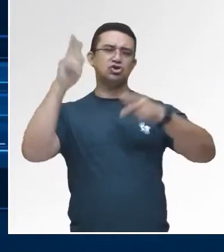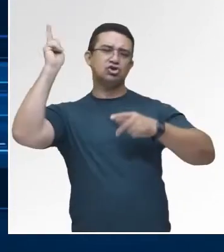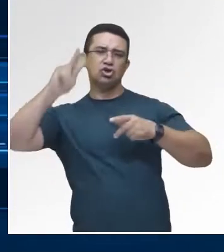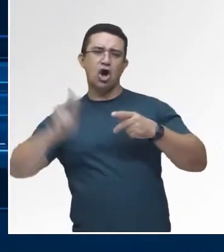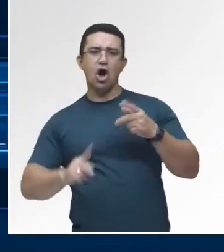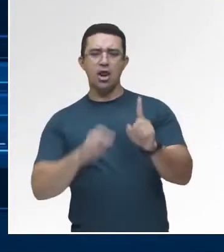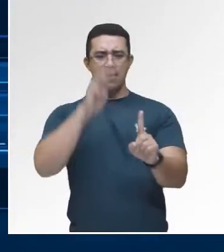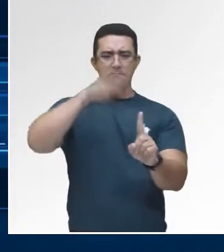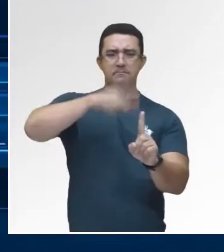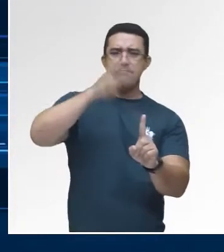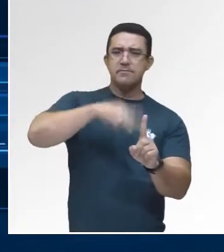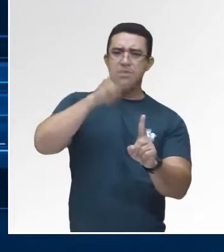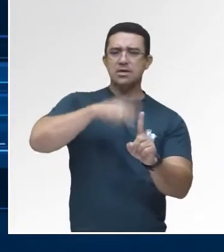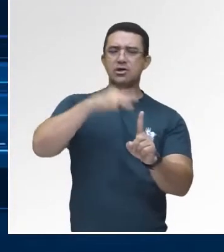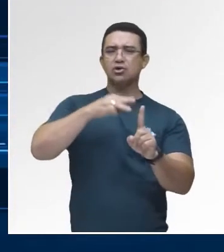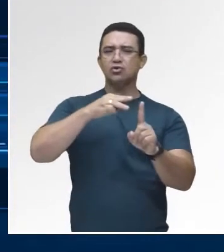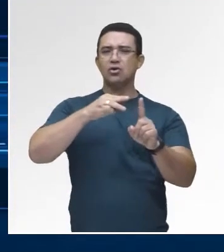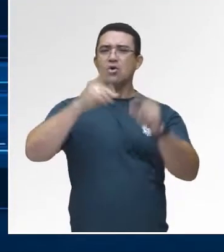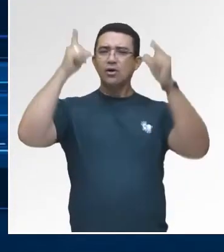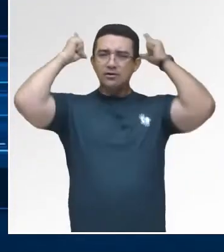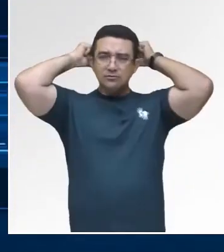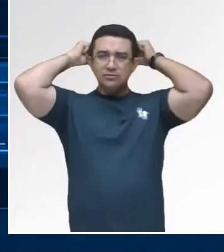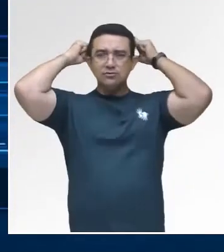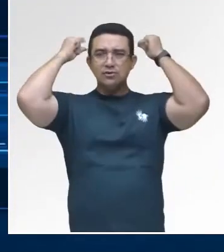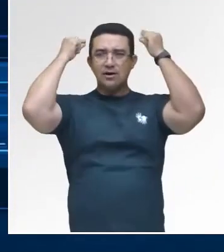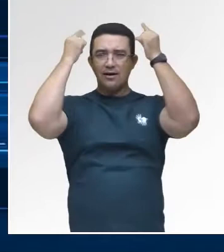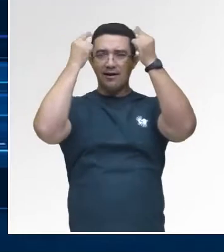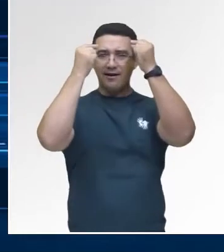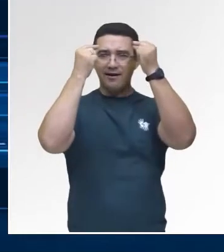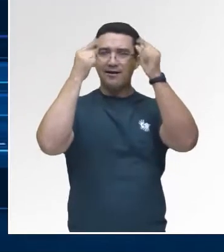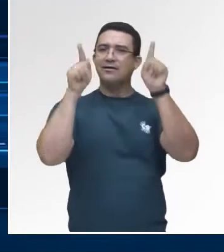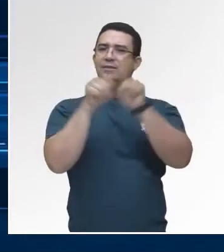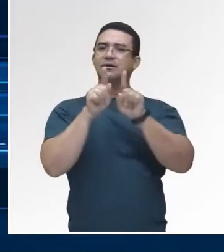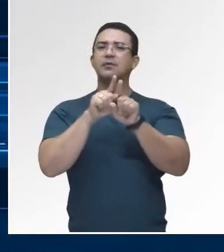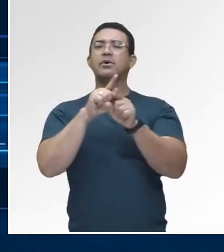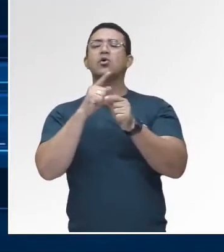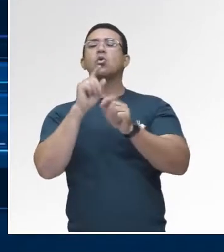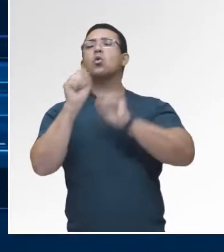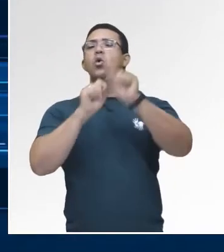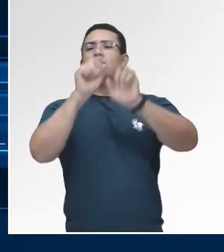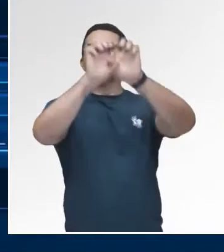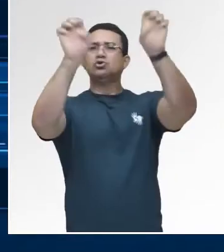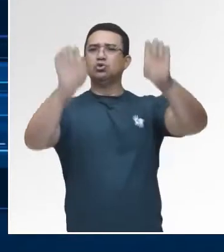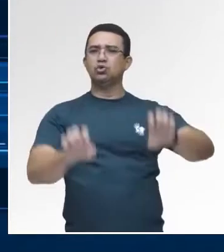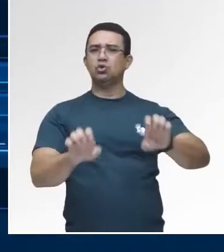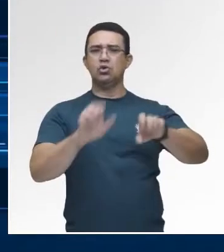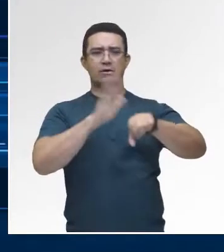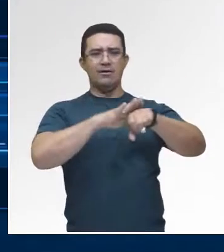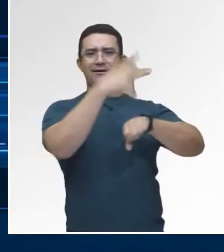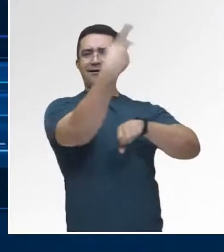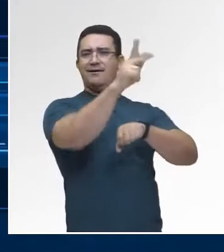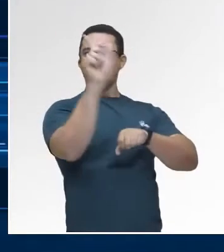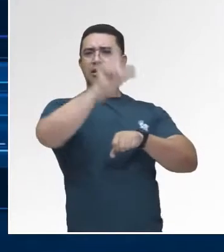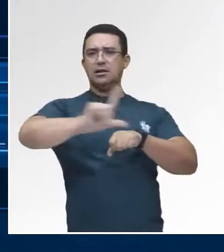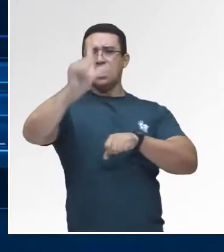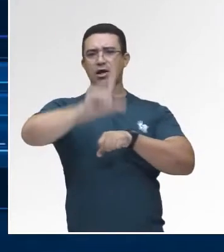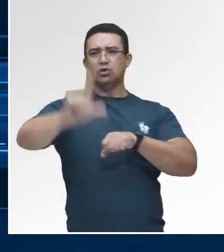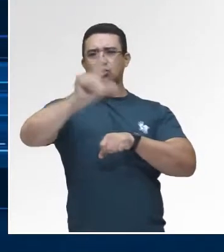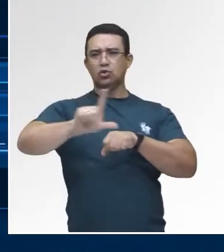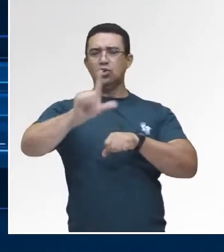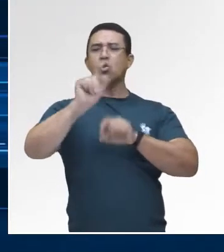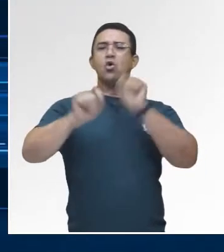os deuses gregos, os deuses romanos, a estrutura, a forma da literatura, do